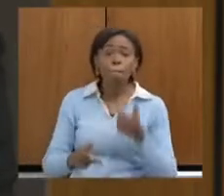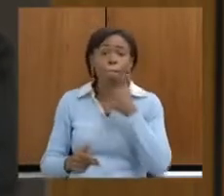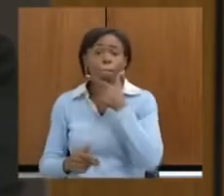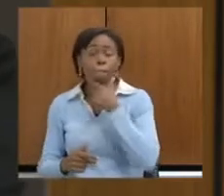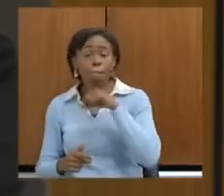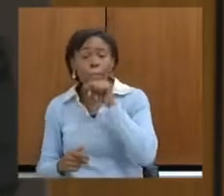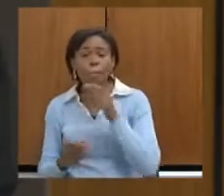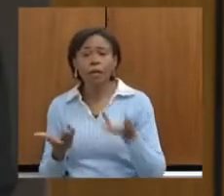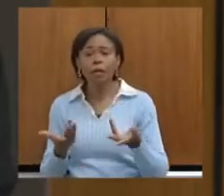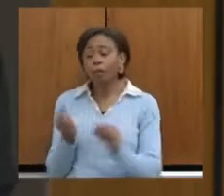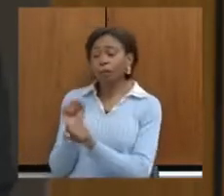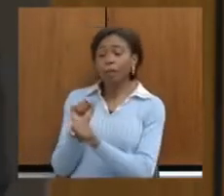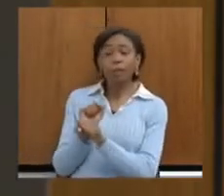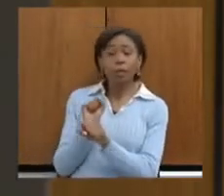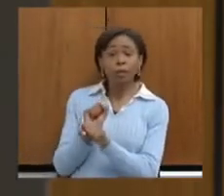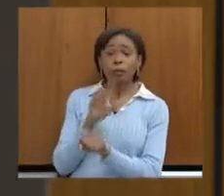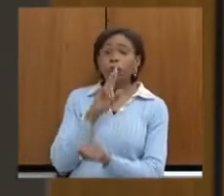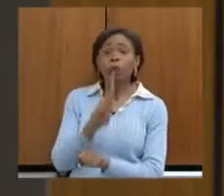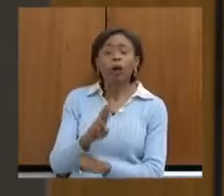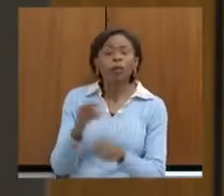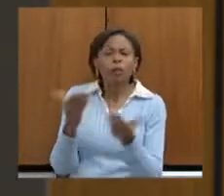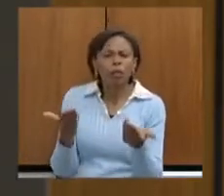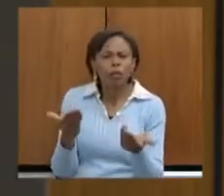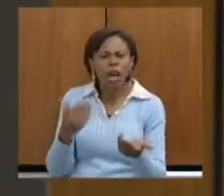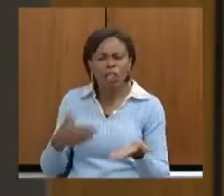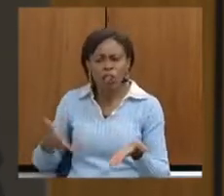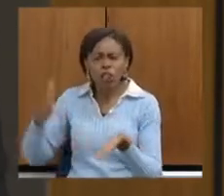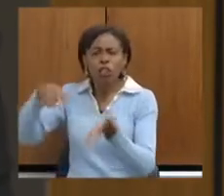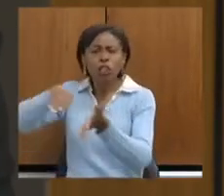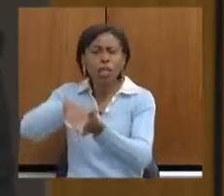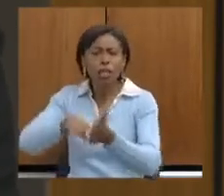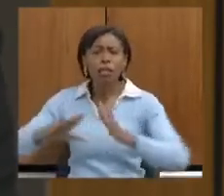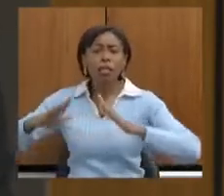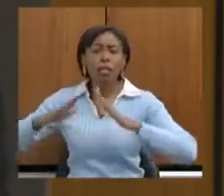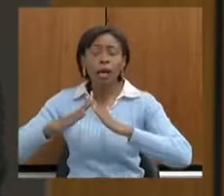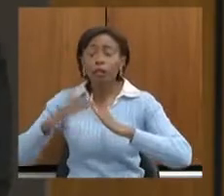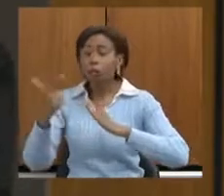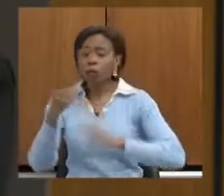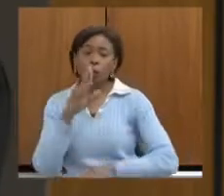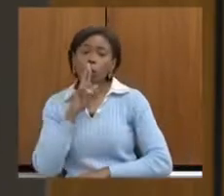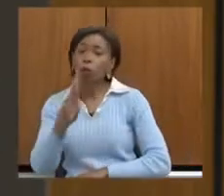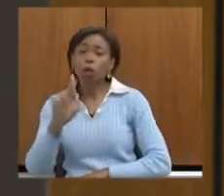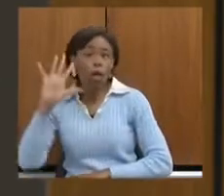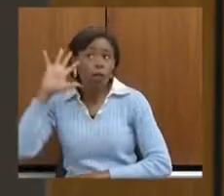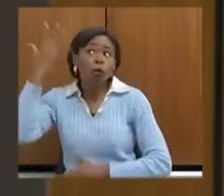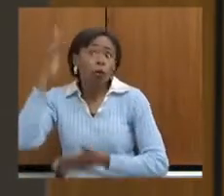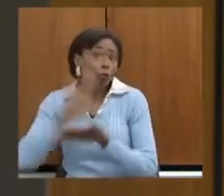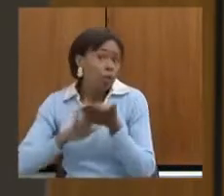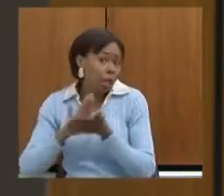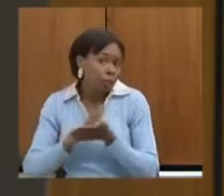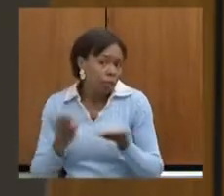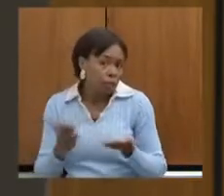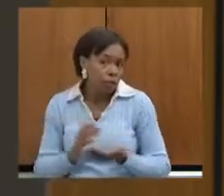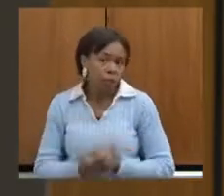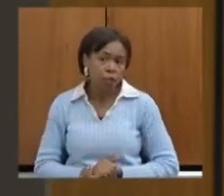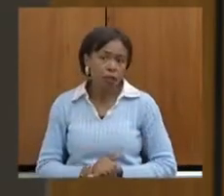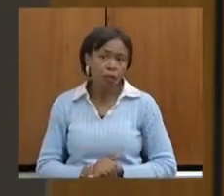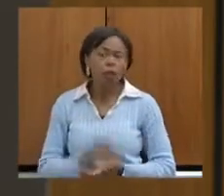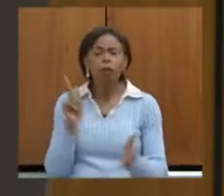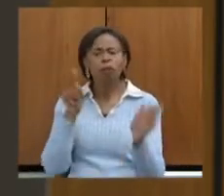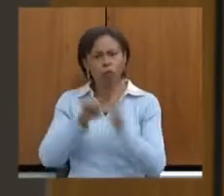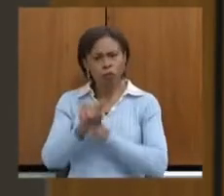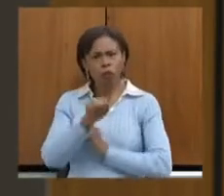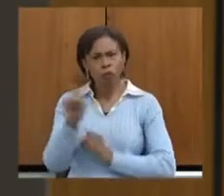esperando a solução e não chega na nossa casa tem as respostas sem a solução e eu